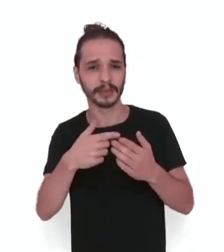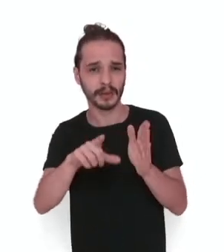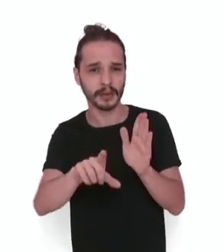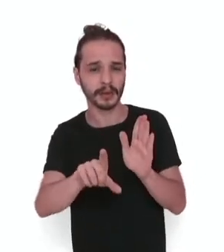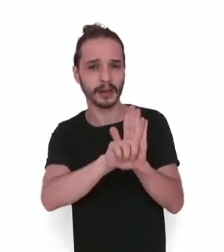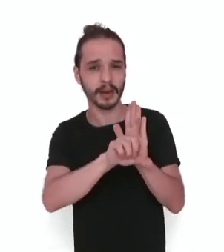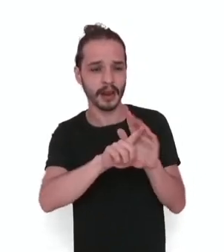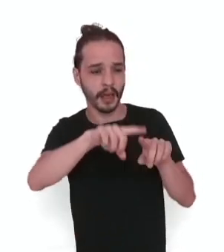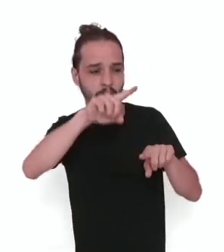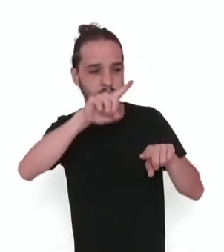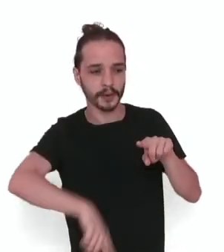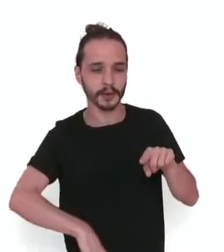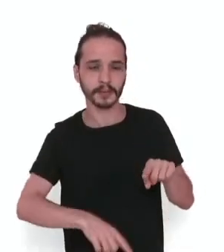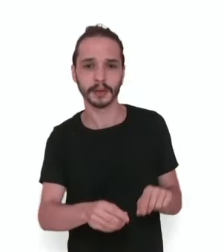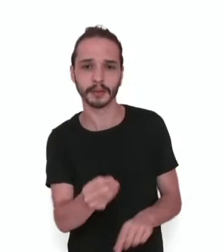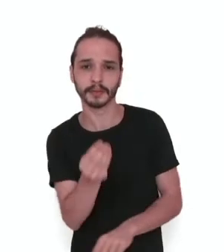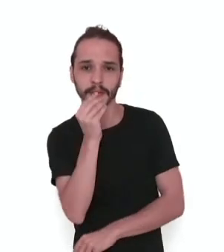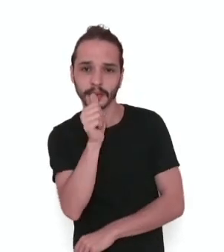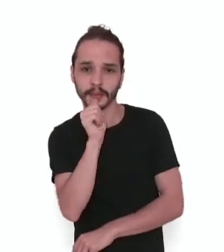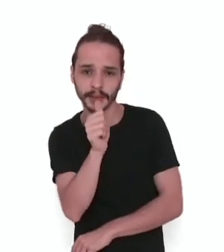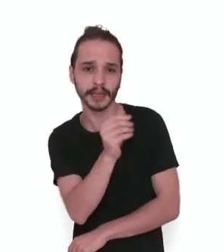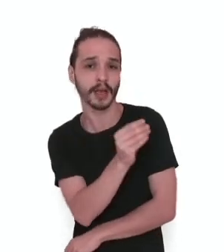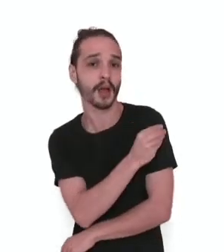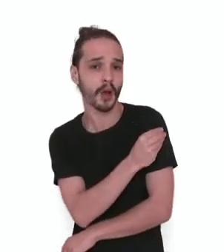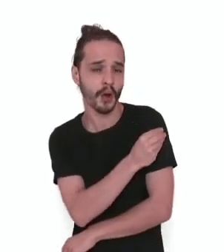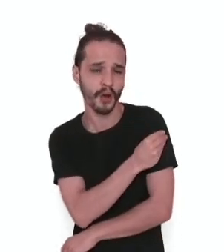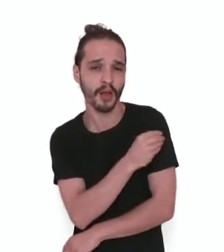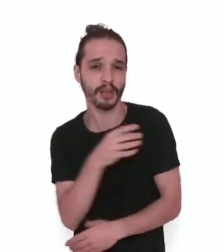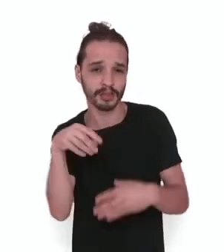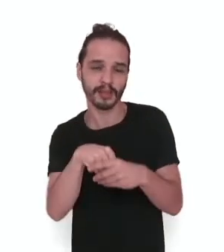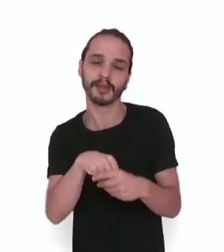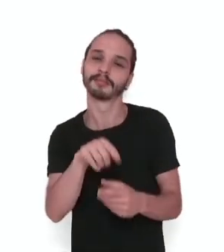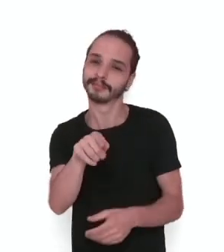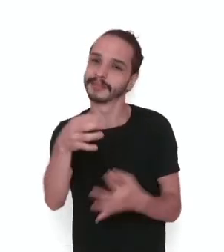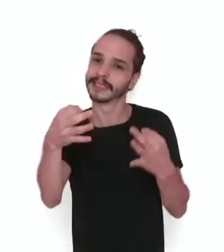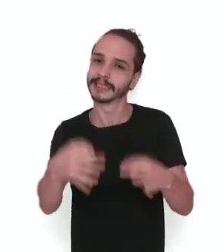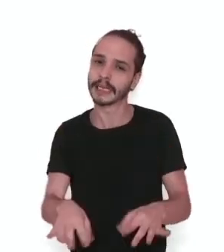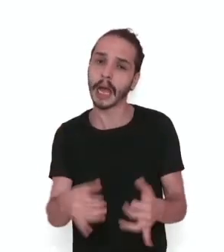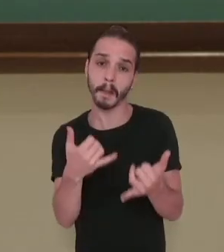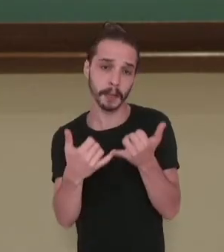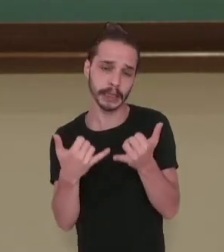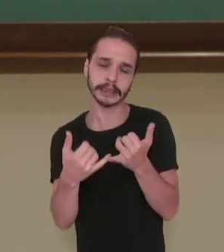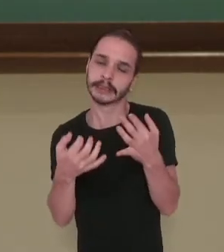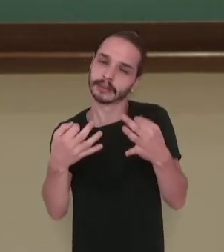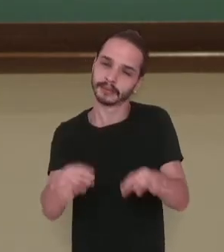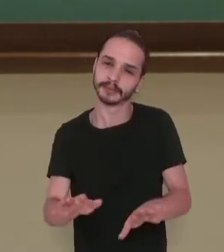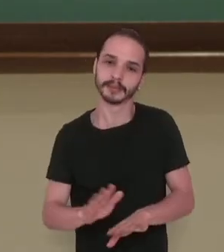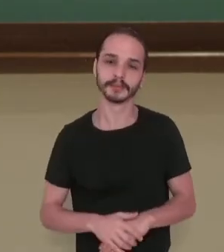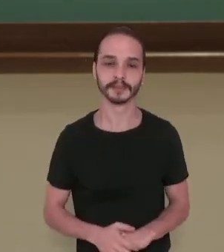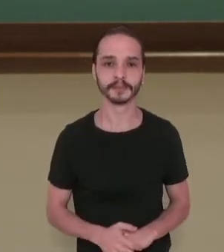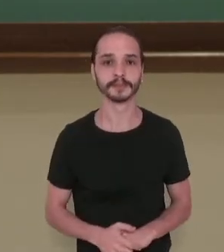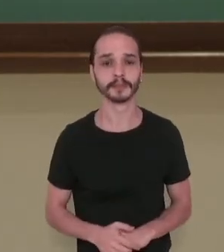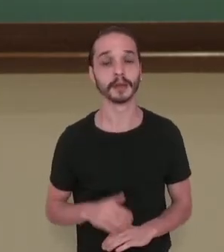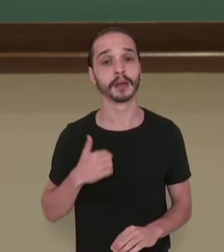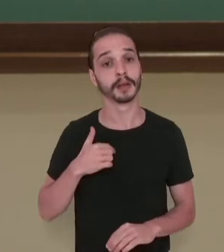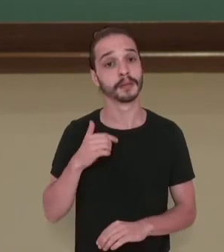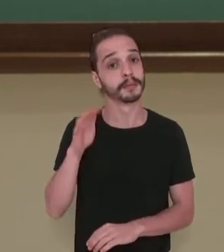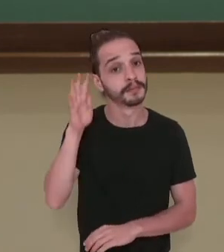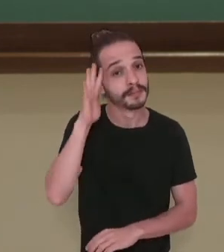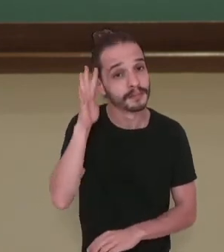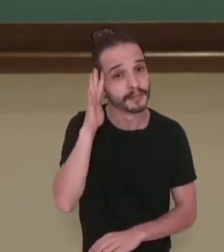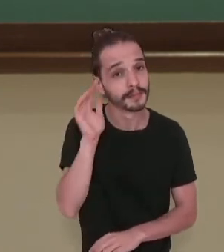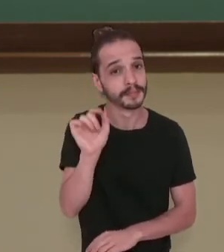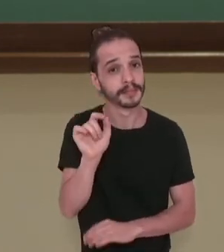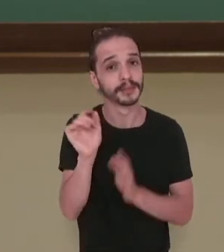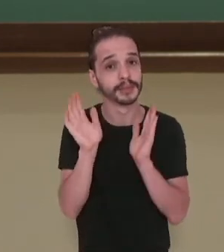de venda de bebidas alcoólicas no recinto, né, vocês acertaram, algo semelhante a isso, certo? Então imaginem, se já há